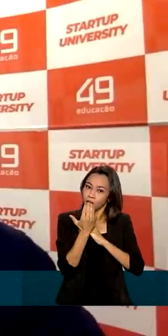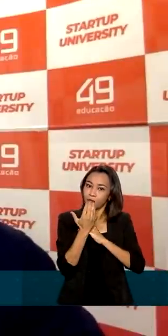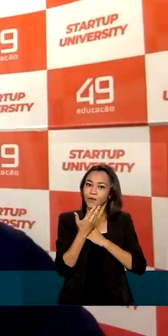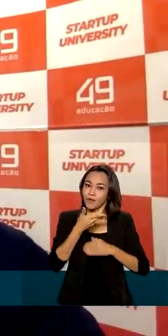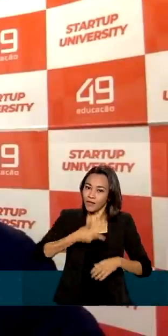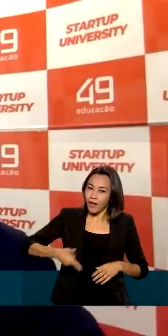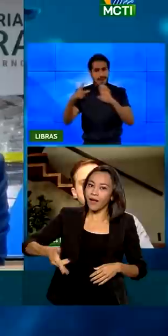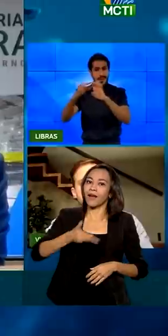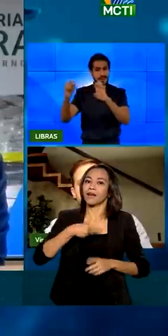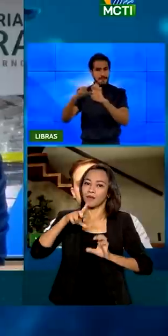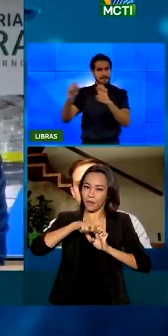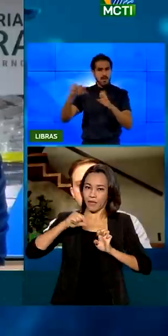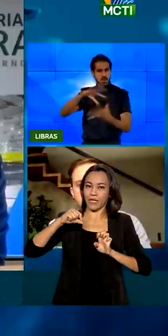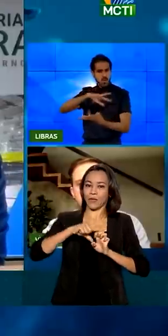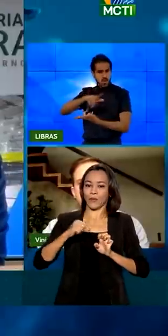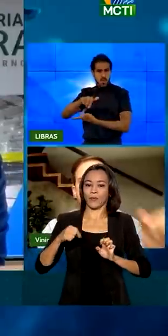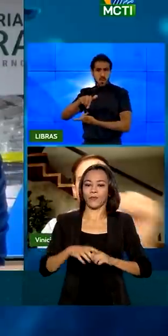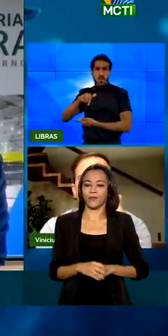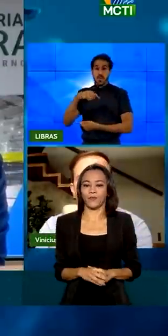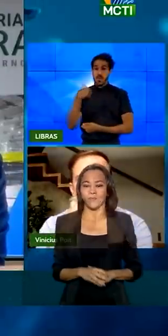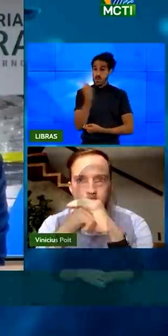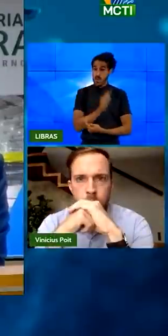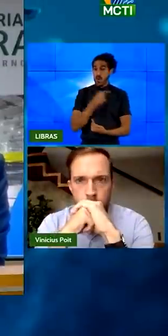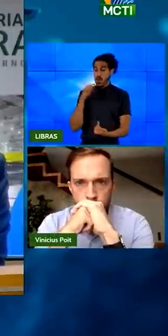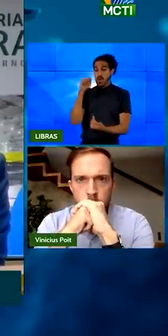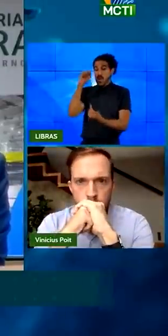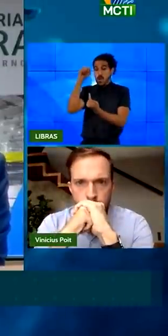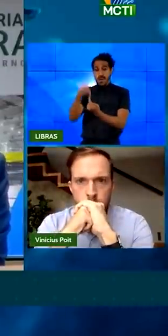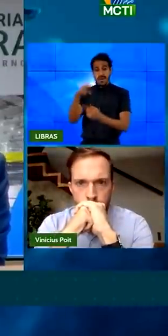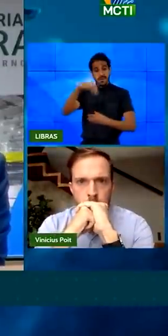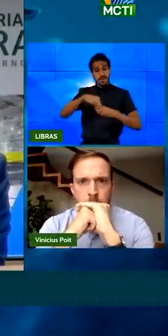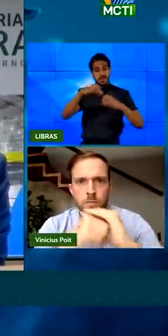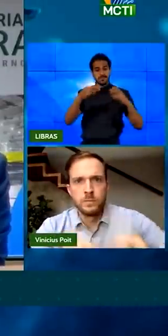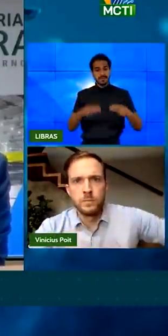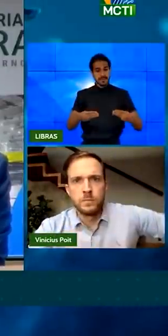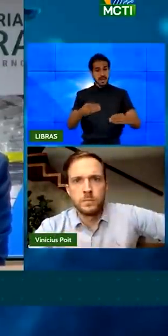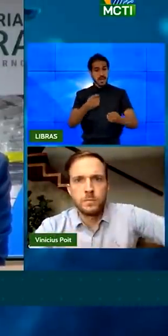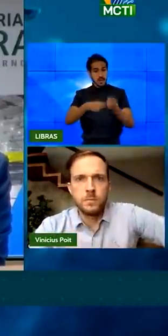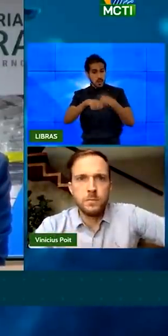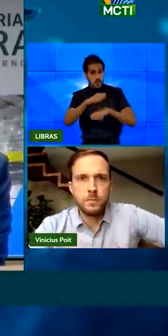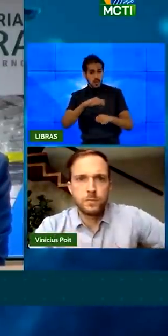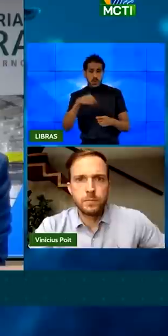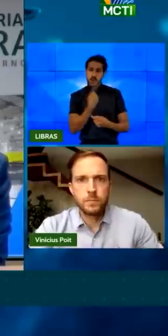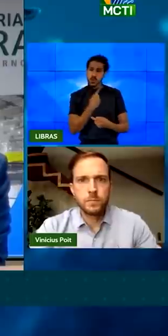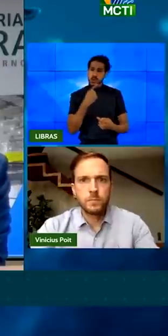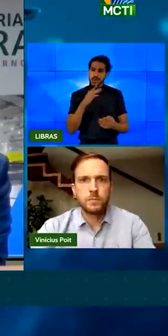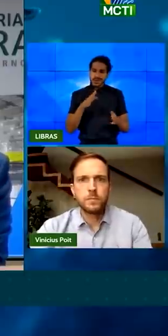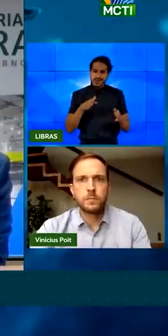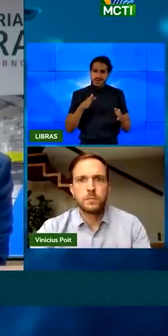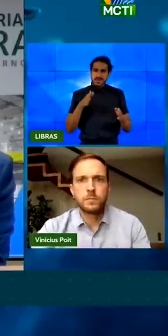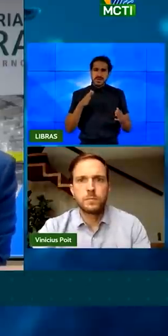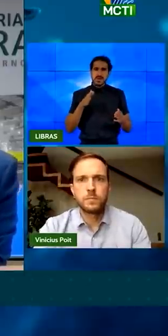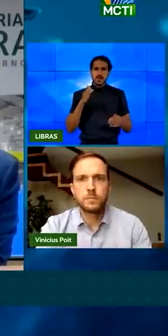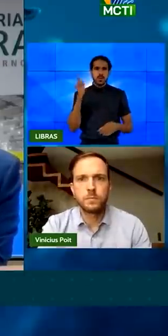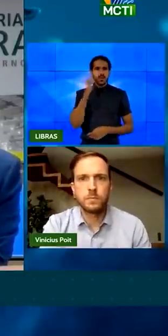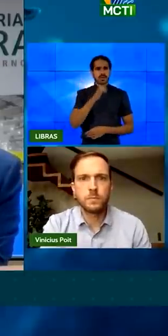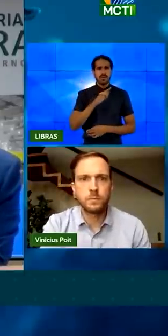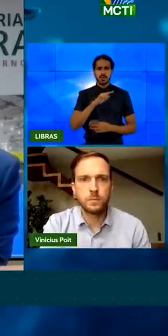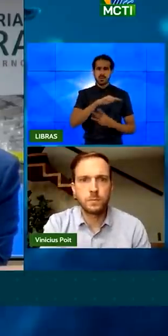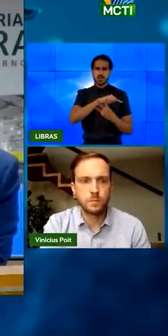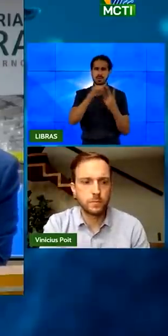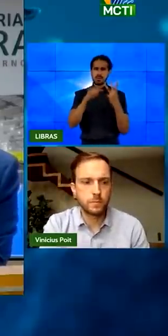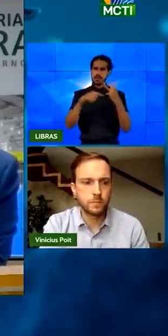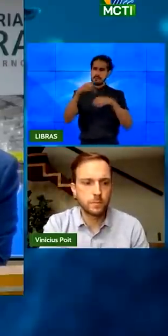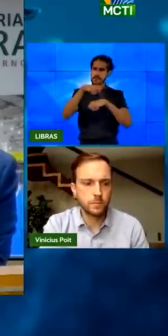mais o empreendedor. A nossa meta no Ministério da Economia é chegarmos aos top 3 de ecossistemas de